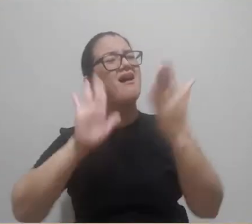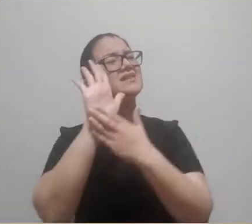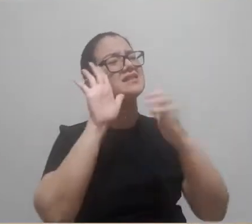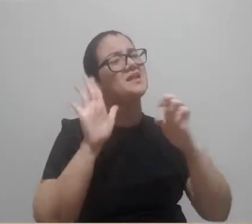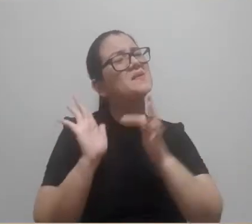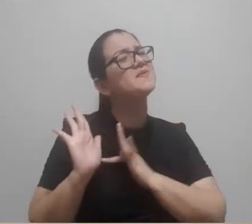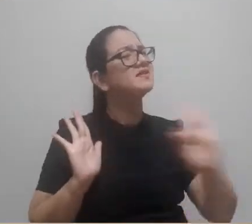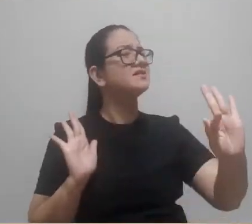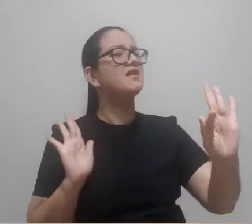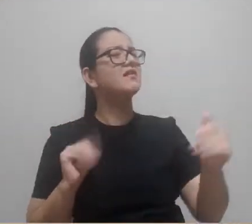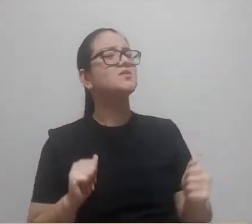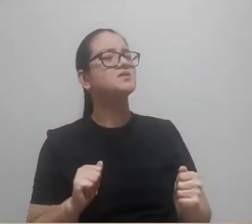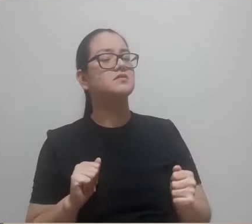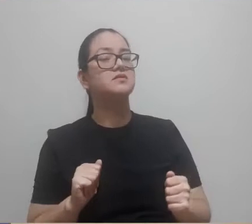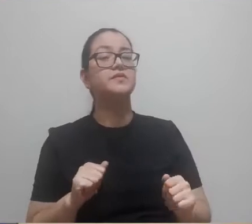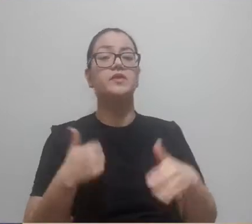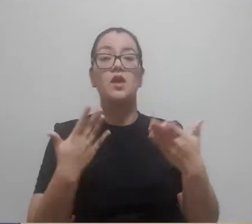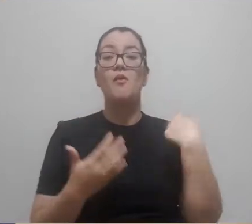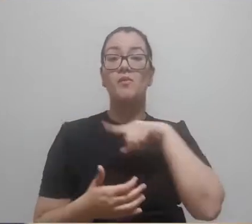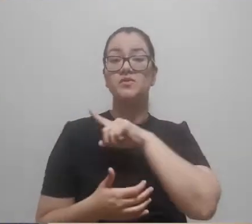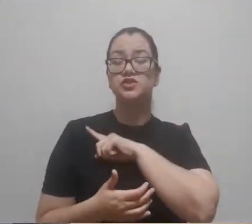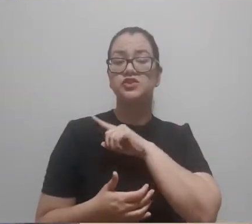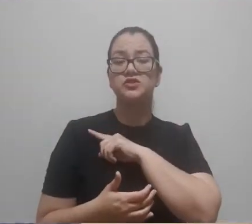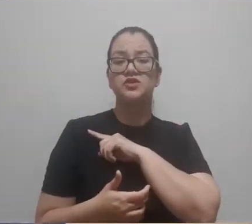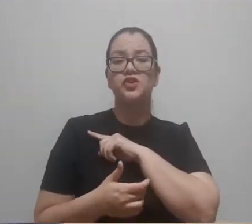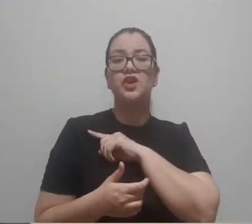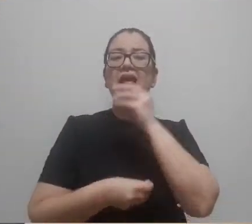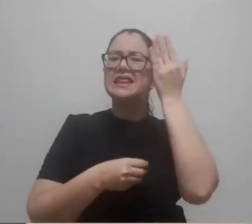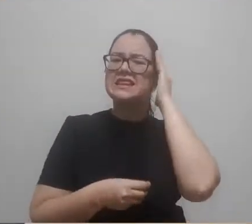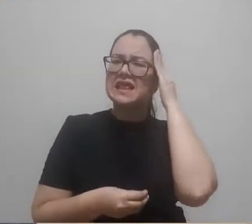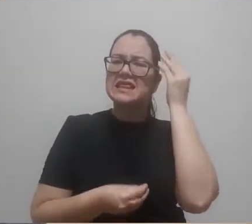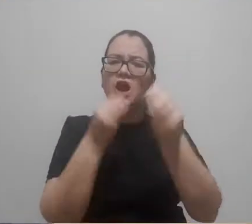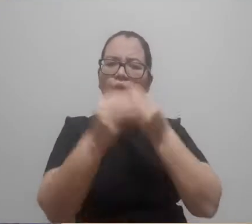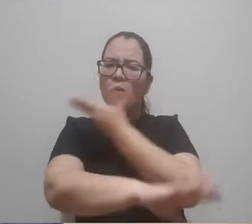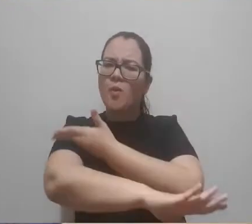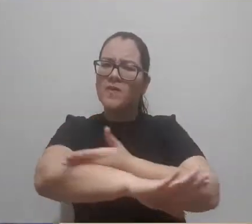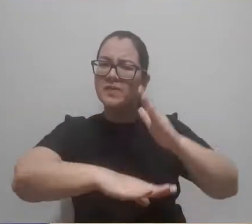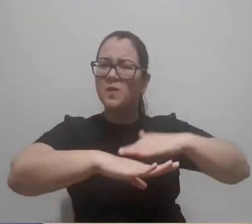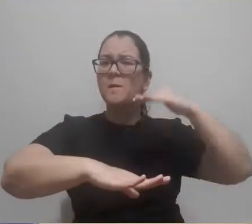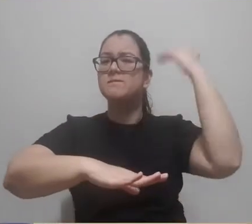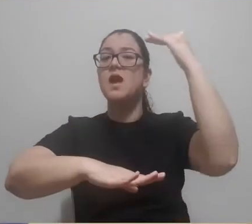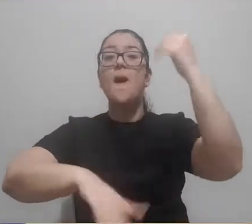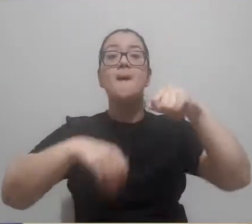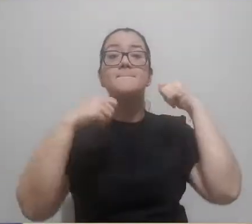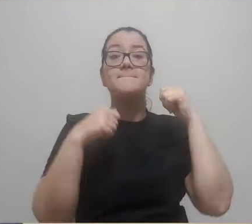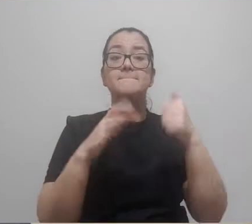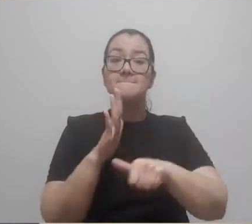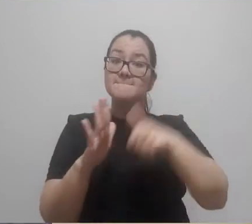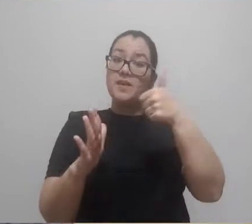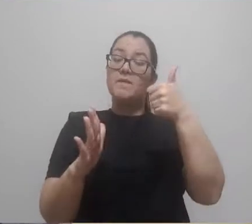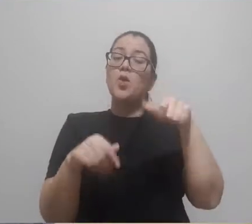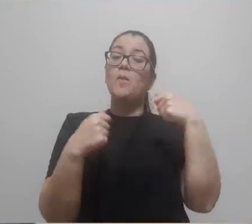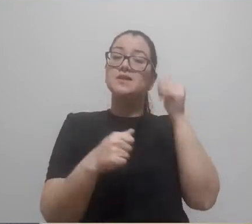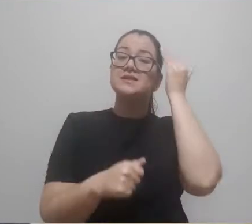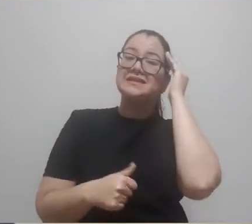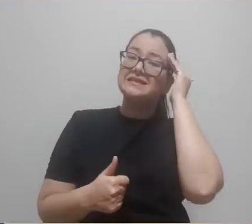Mas para a gente entender como é que nós temos que nos comportar para além dos escribas e fariseus, nós precisamos entender como